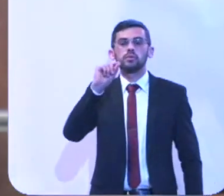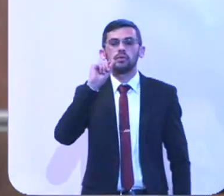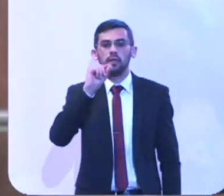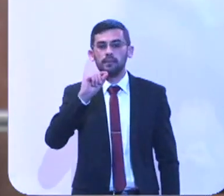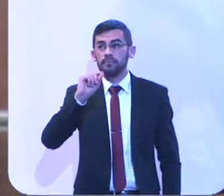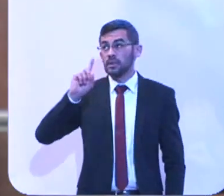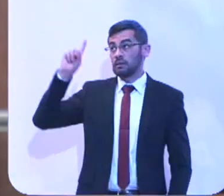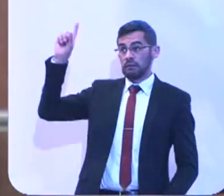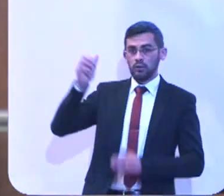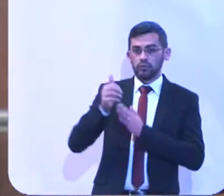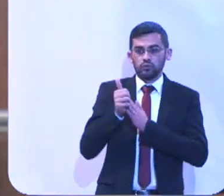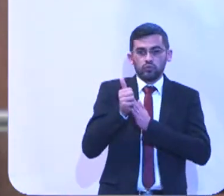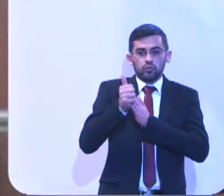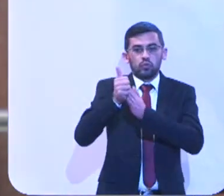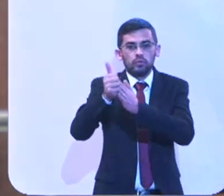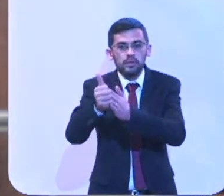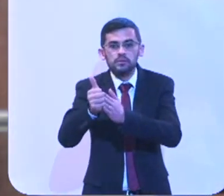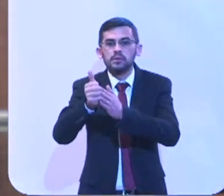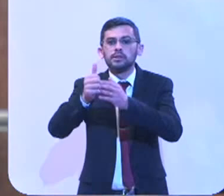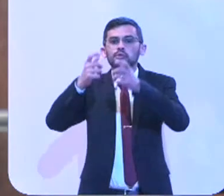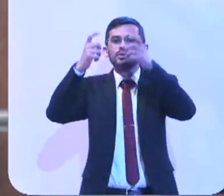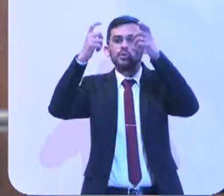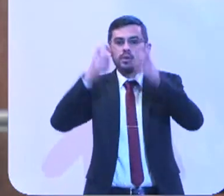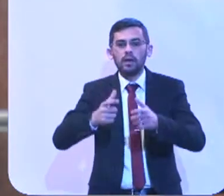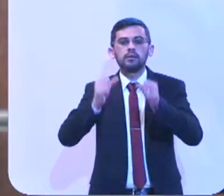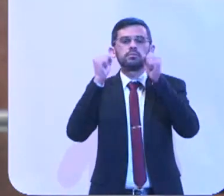Deus a um lugar de despertamento espiritual.